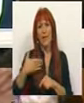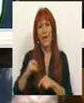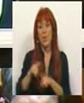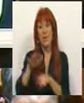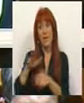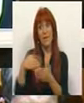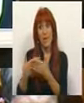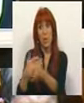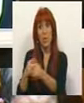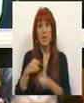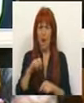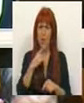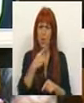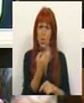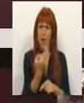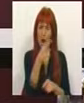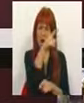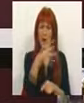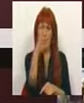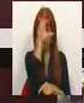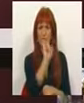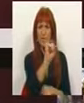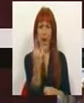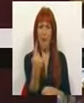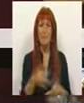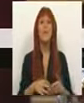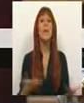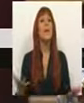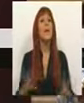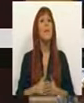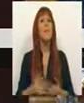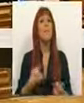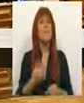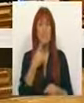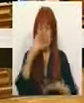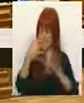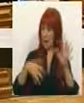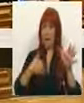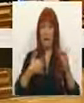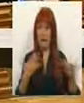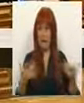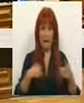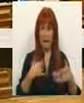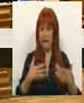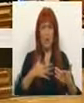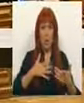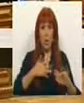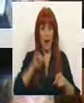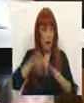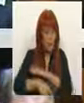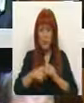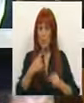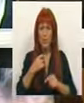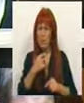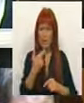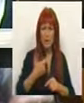isso tem acontecido muito com o seu Governo. Mas, percebendo a sua atrapalhação e percebendo que não quer ir ao fundo da